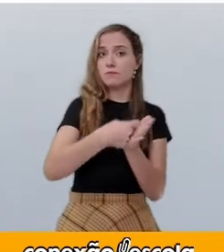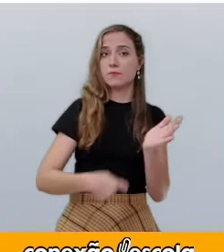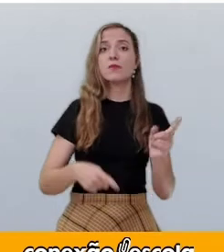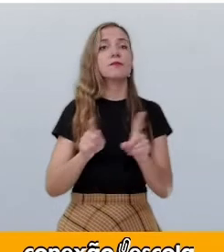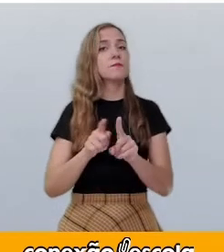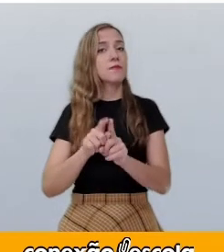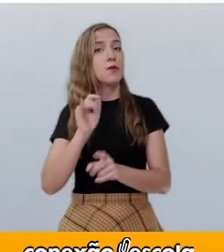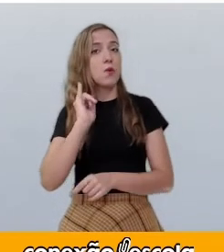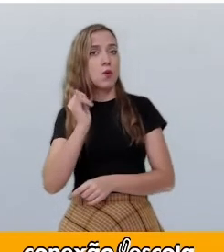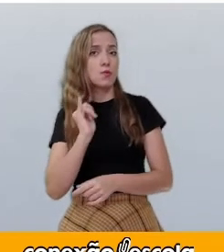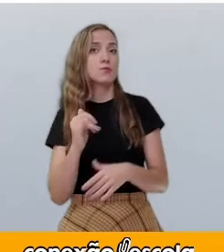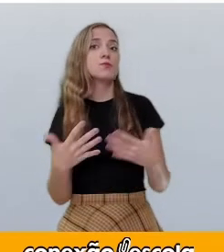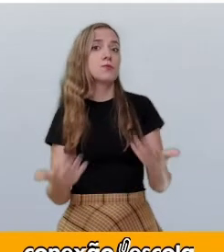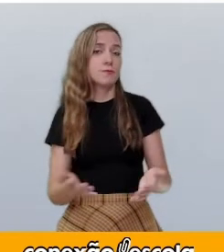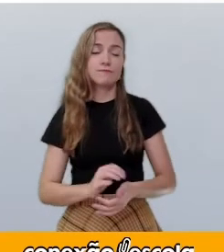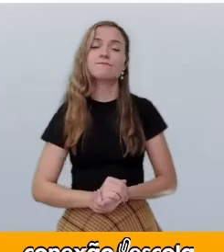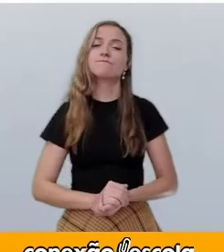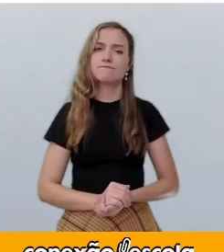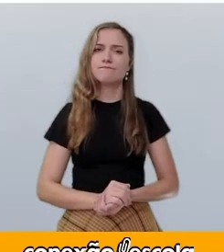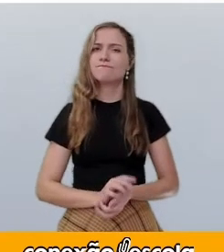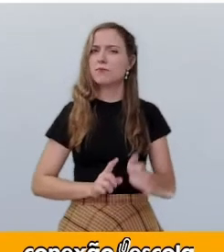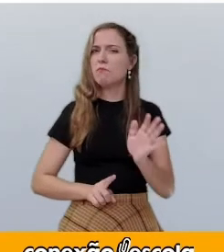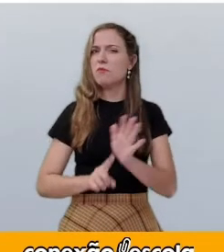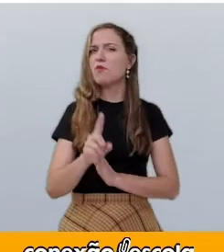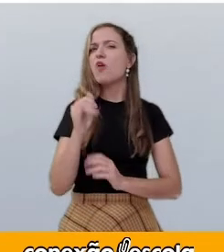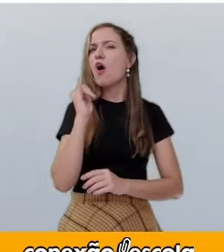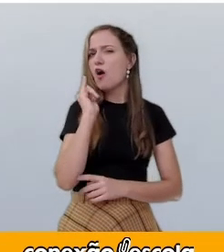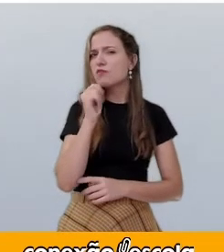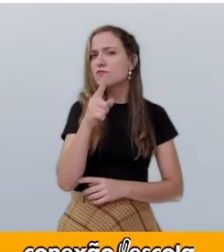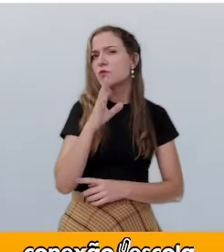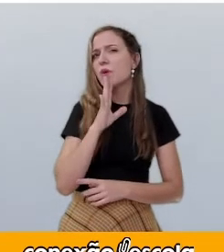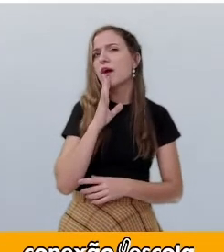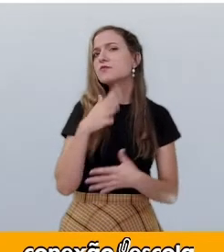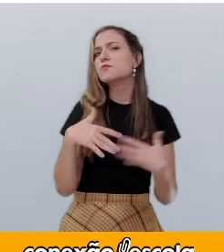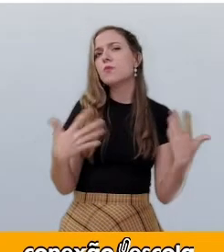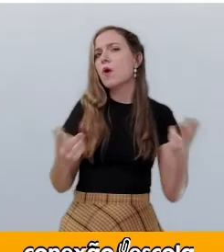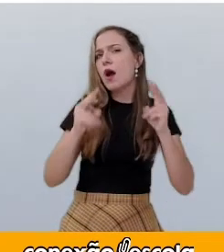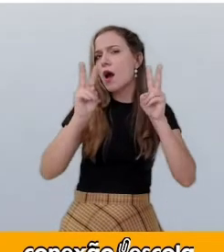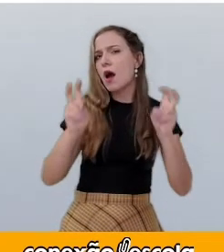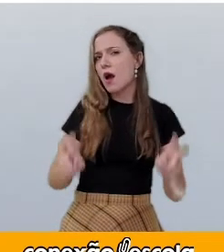ponto que contos Você conhece